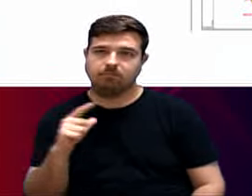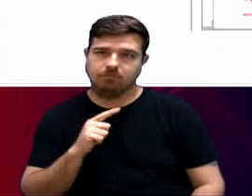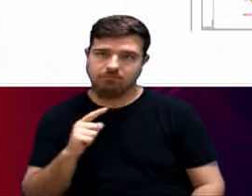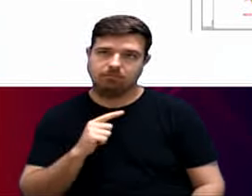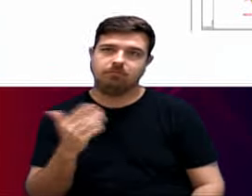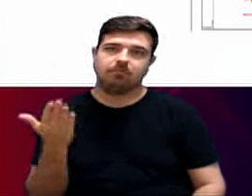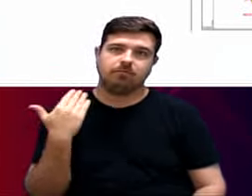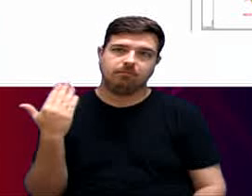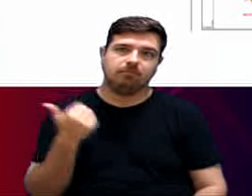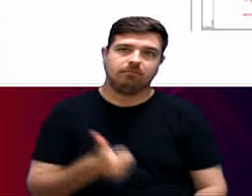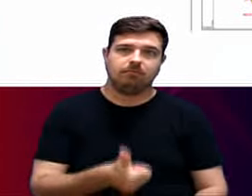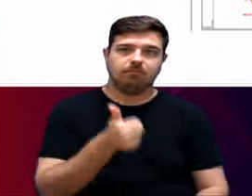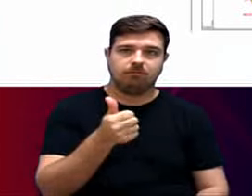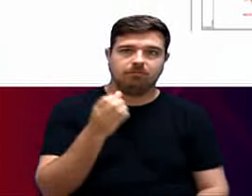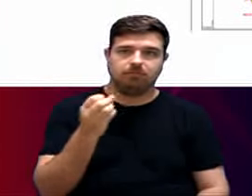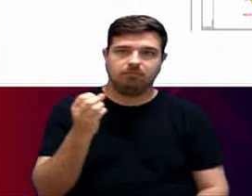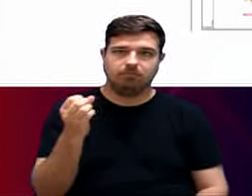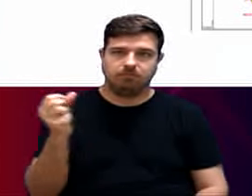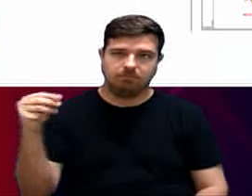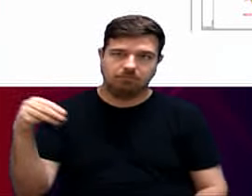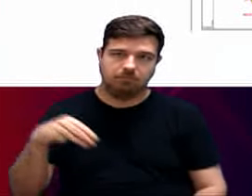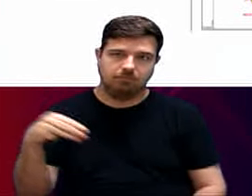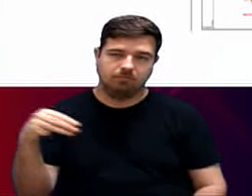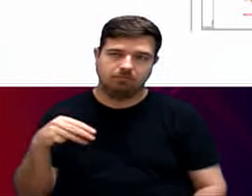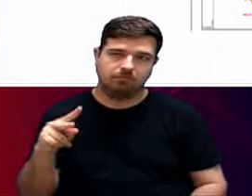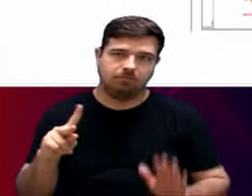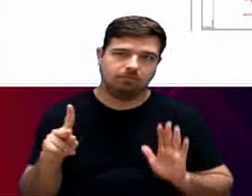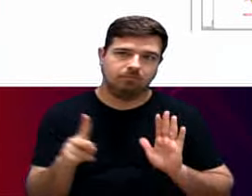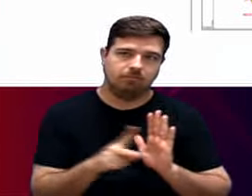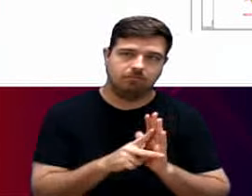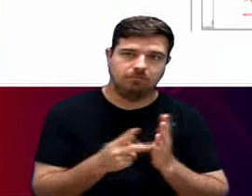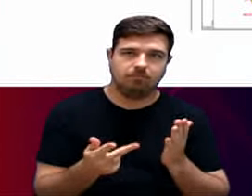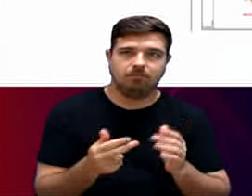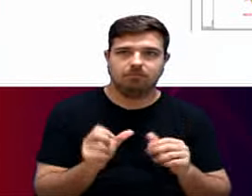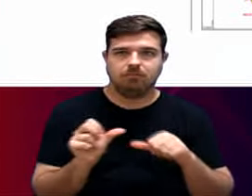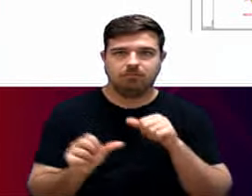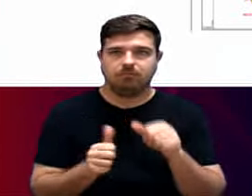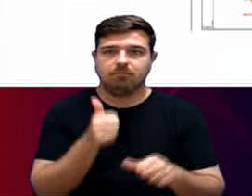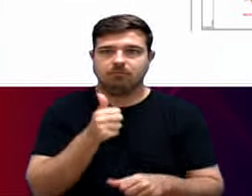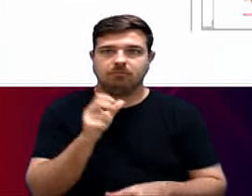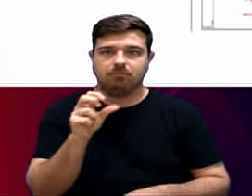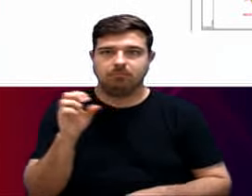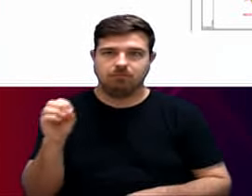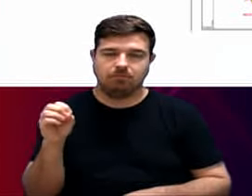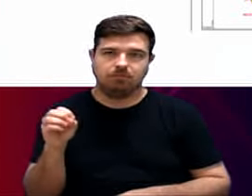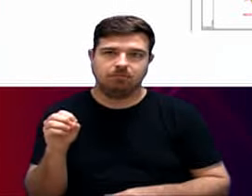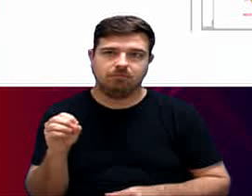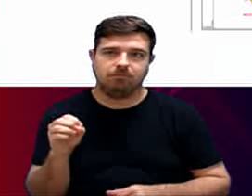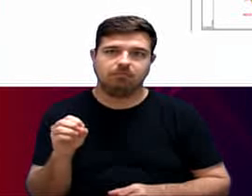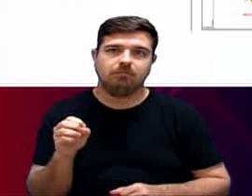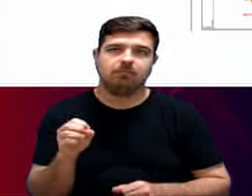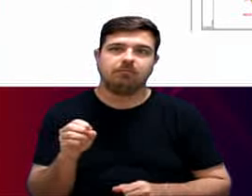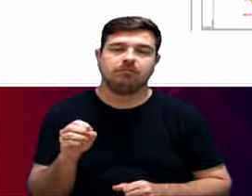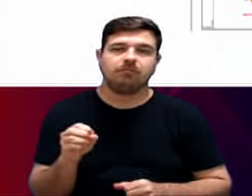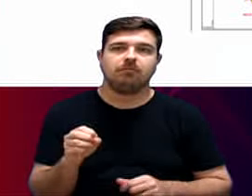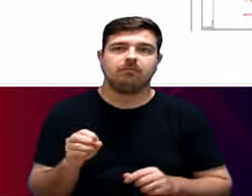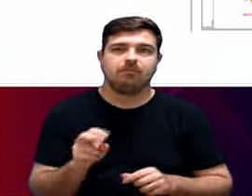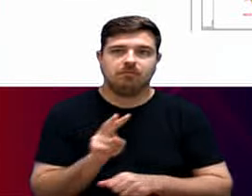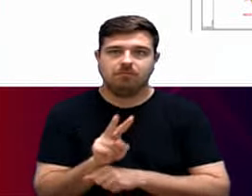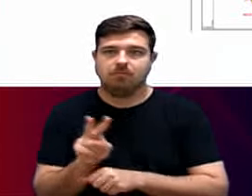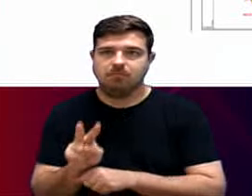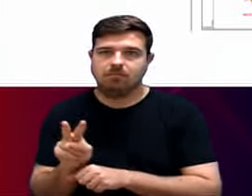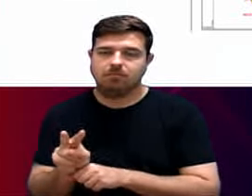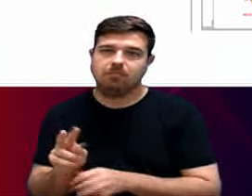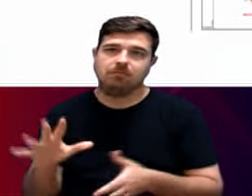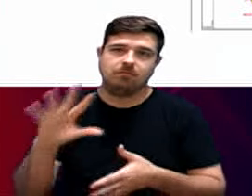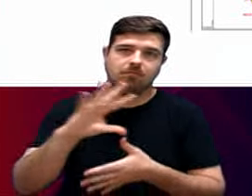tínhamos 100 m de 150 no no trecho mais restritivo da macrozona de